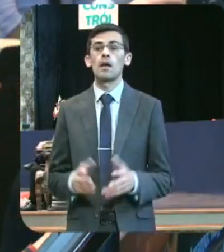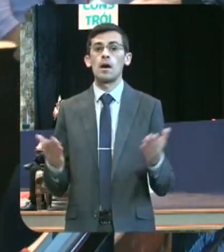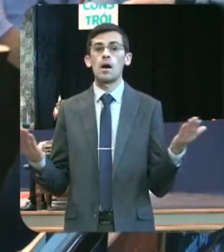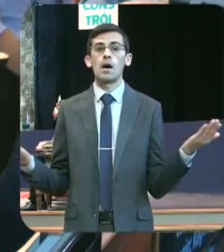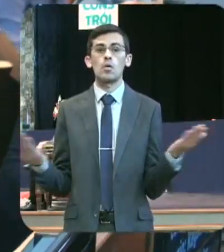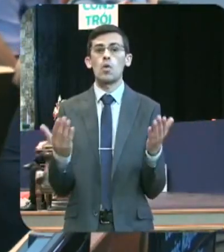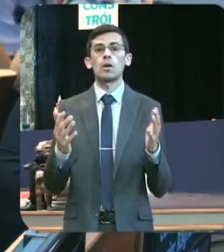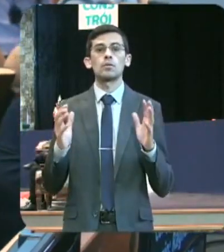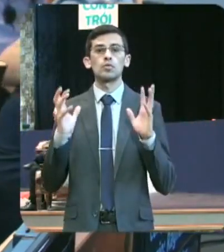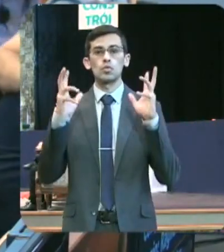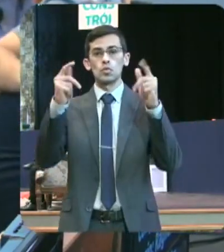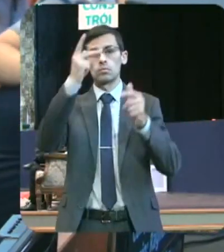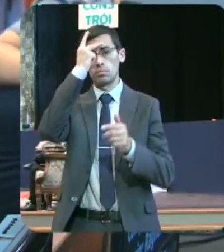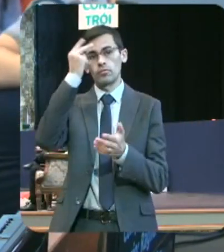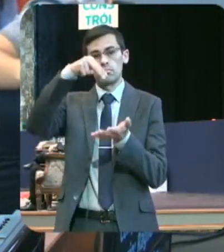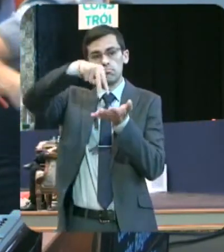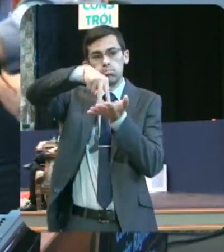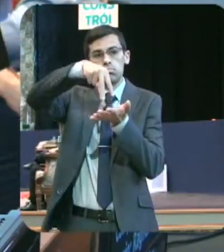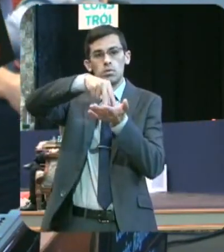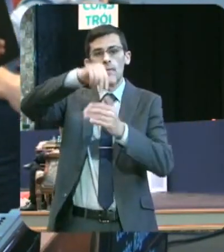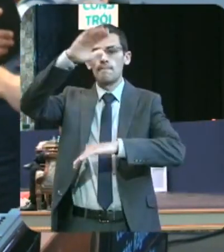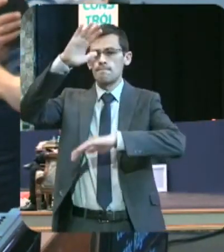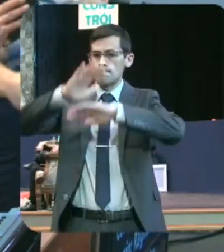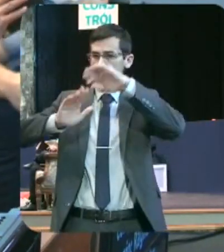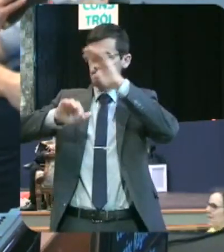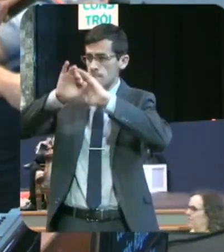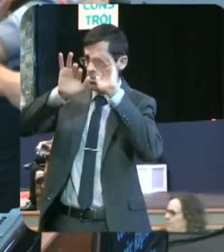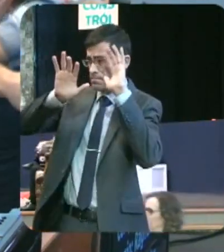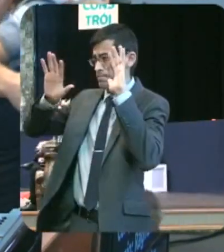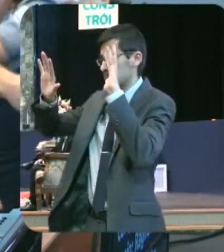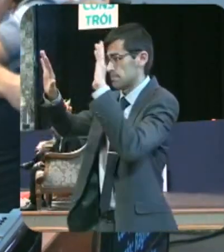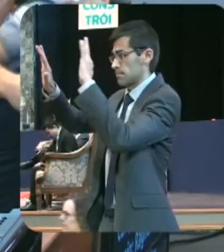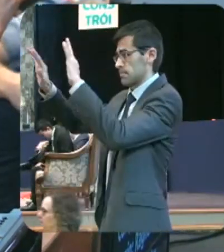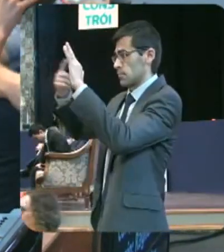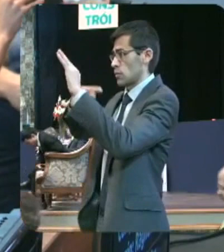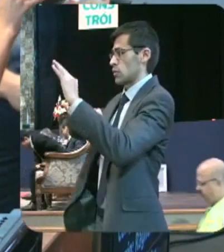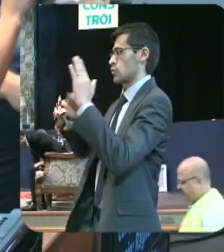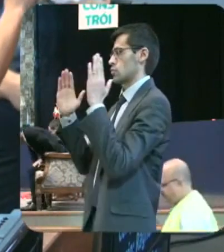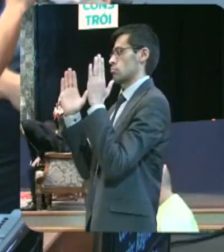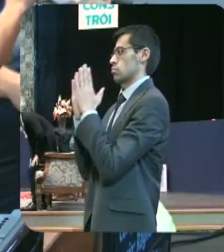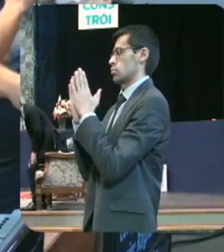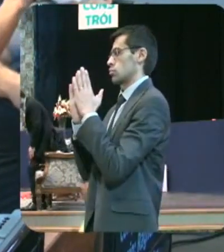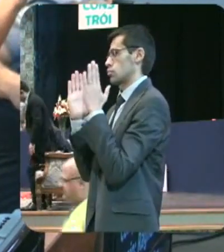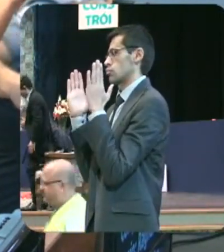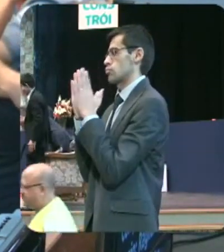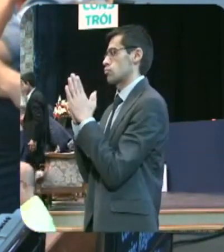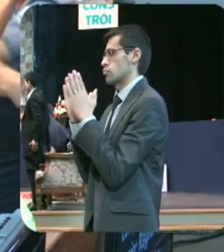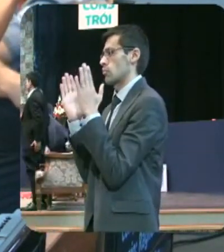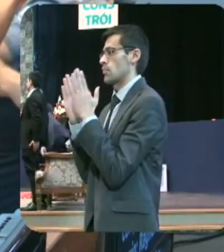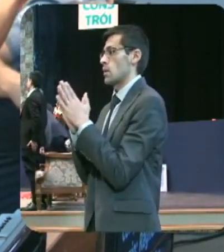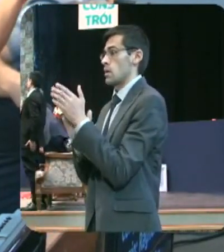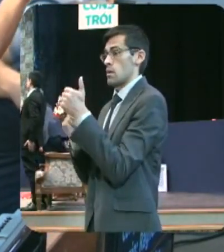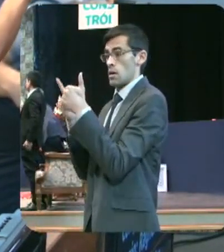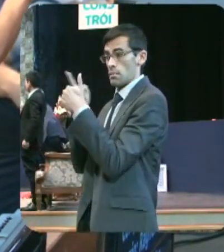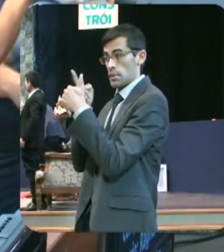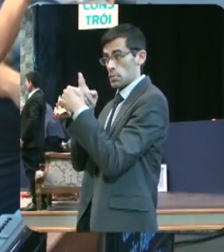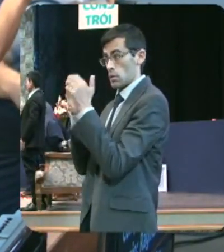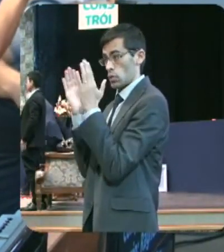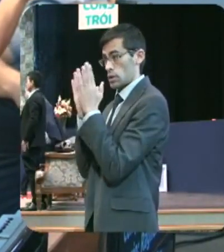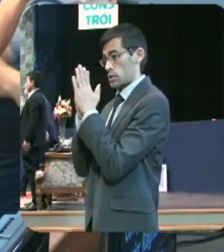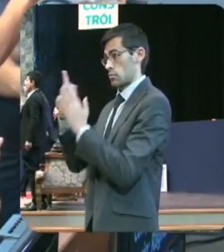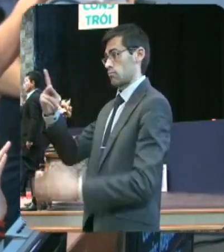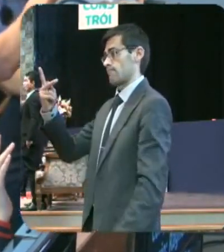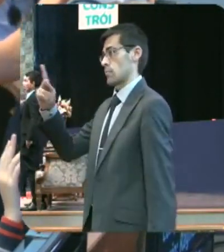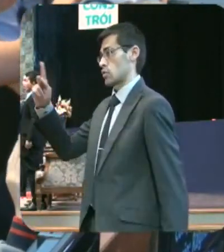todo o povo de Deus de pé, estende a mão para cá para a gente orar. A primeira oração eu vou pedir para